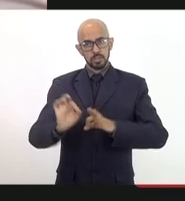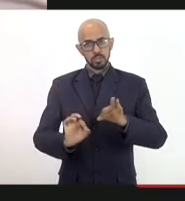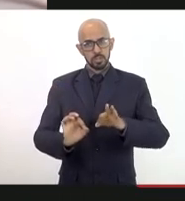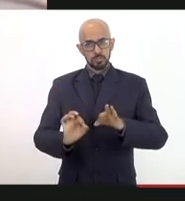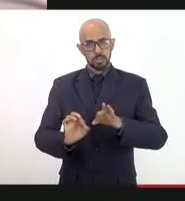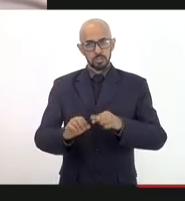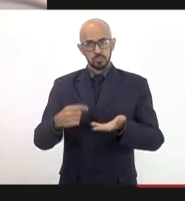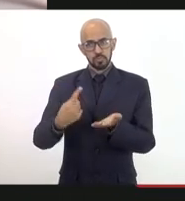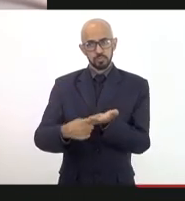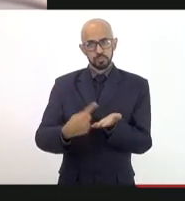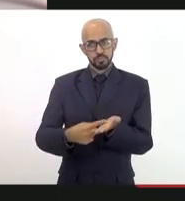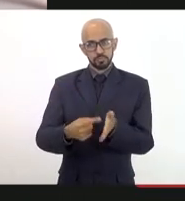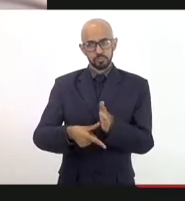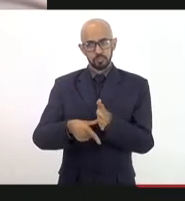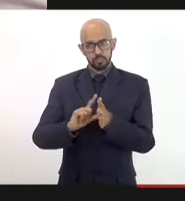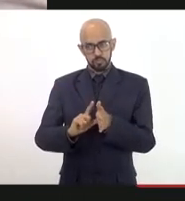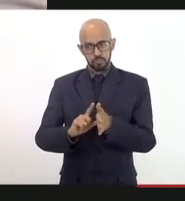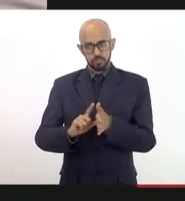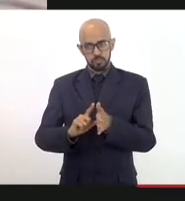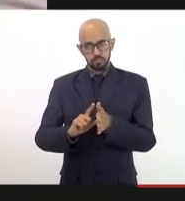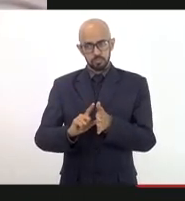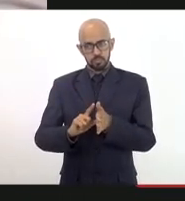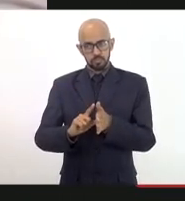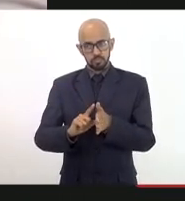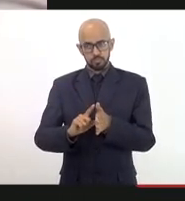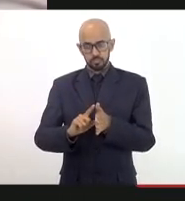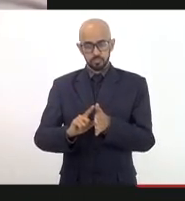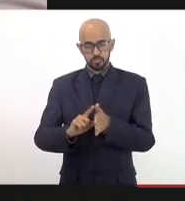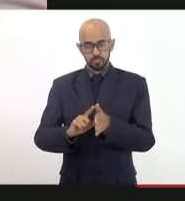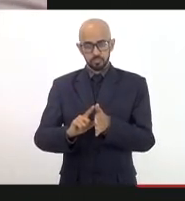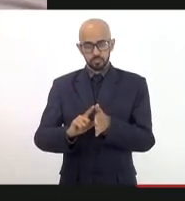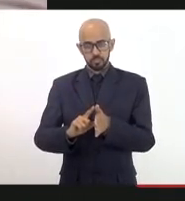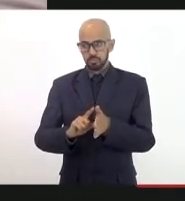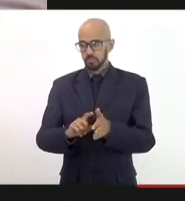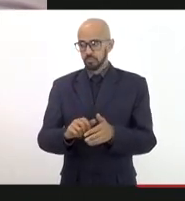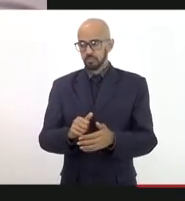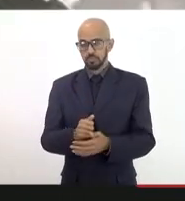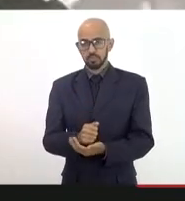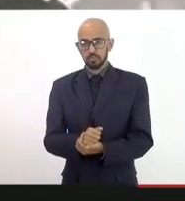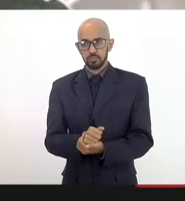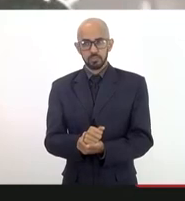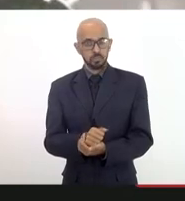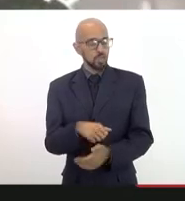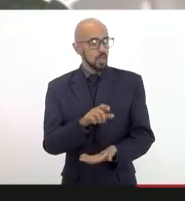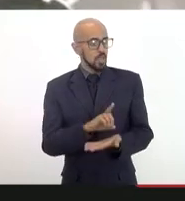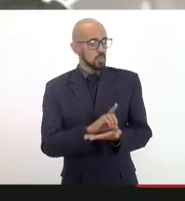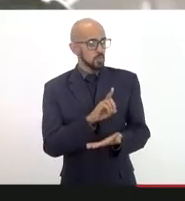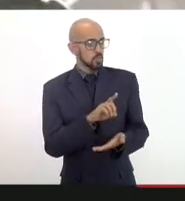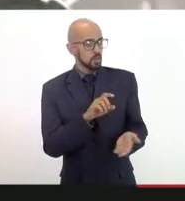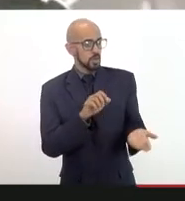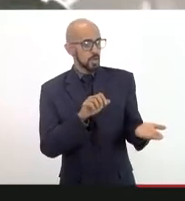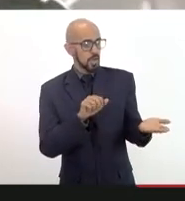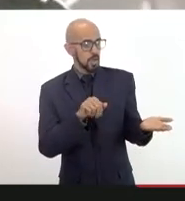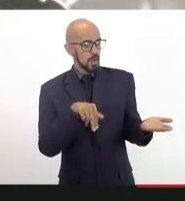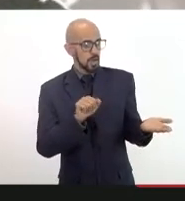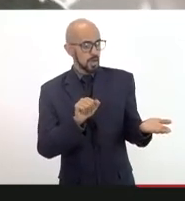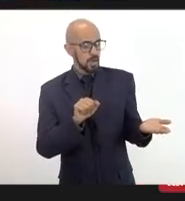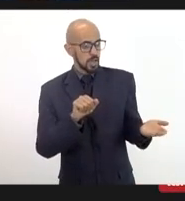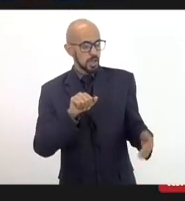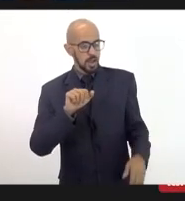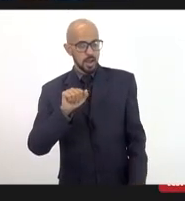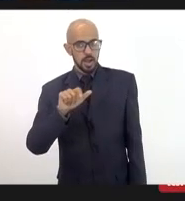acordado com eles. E o que foi acordado doutora, também. Né? Doutora Annalice, quer fazer alguma